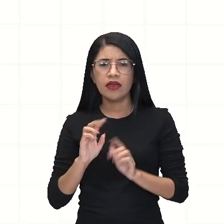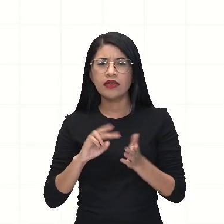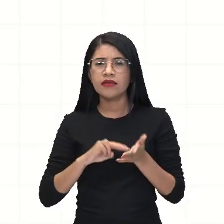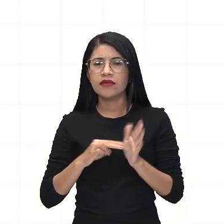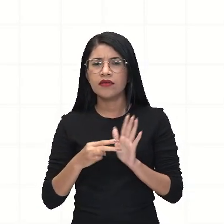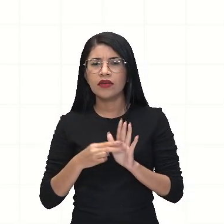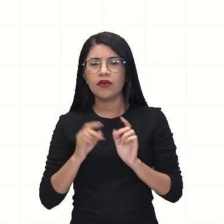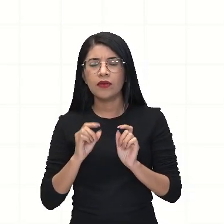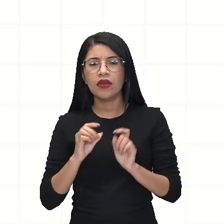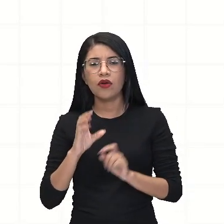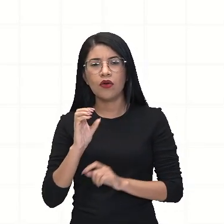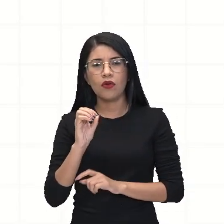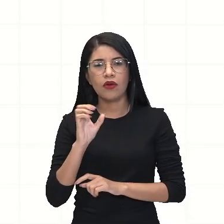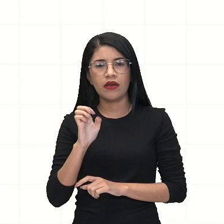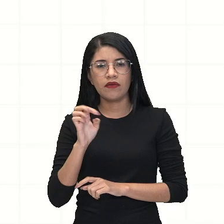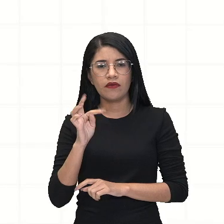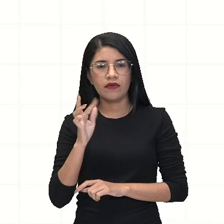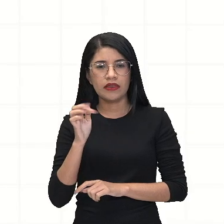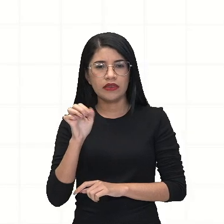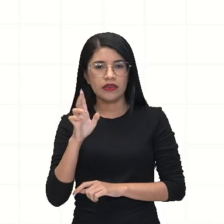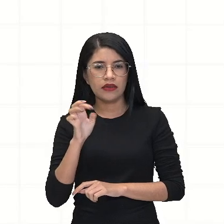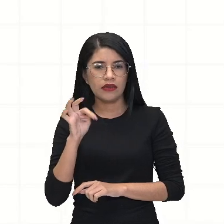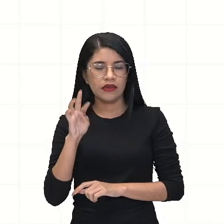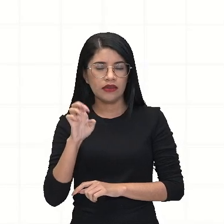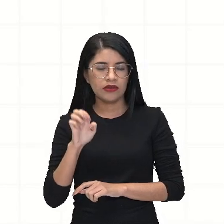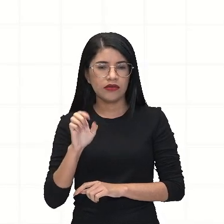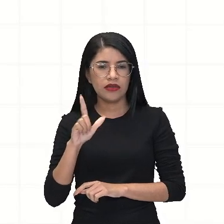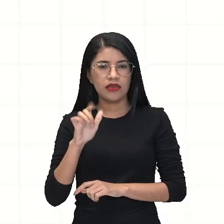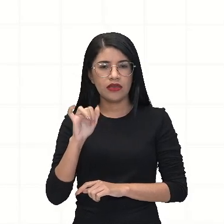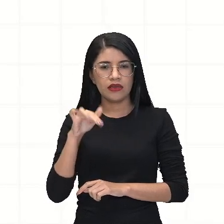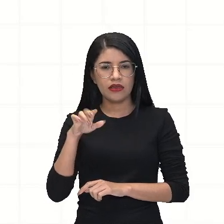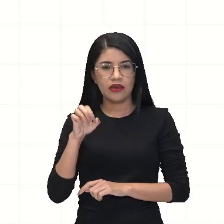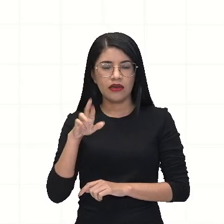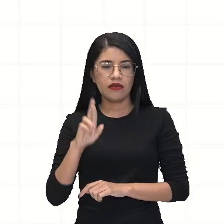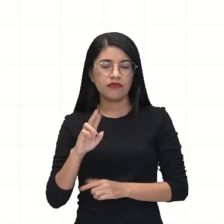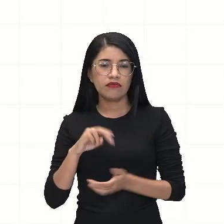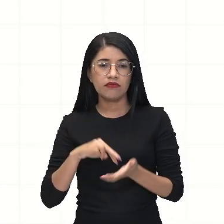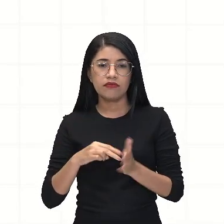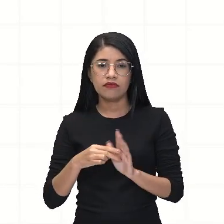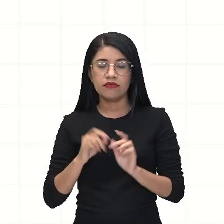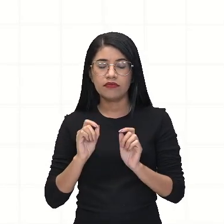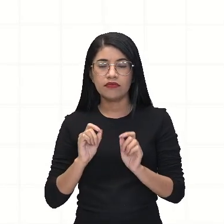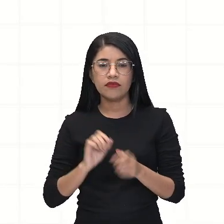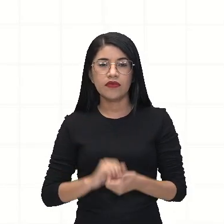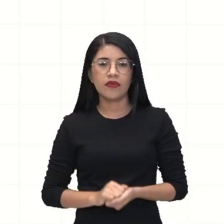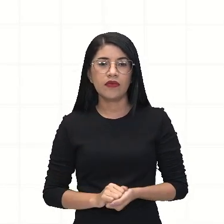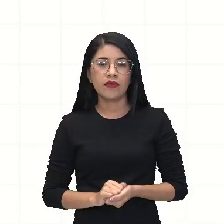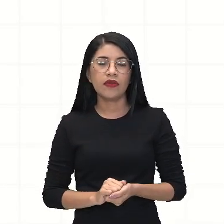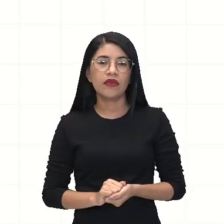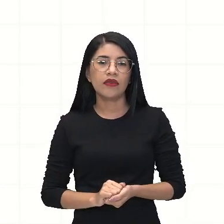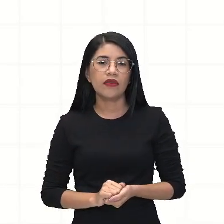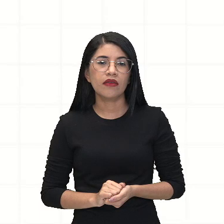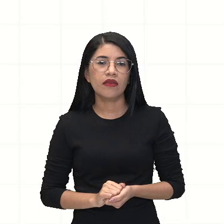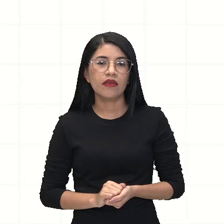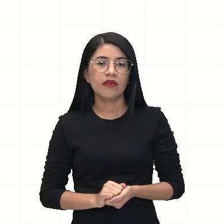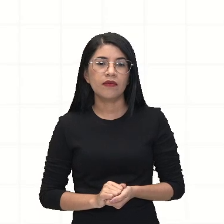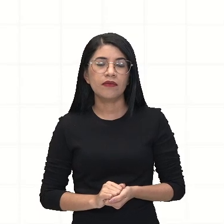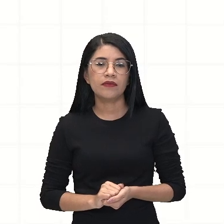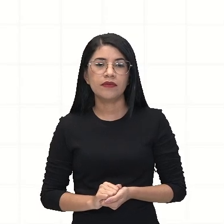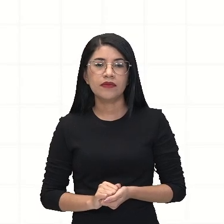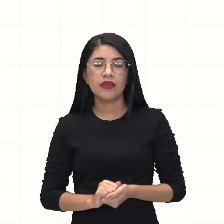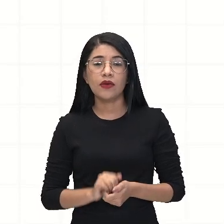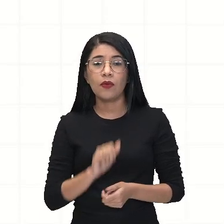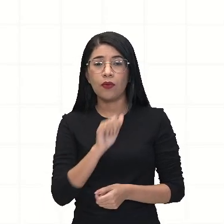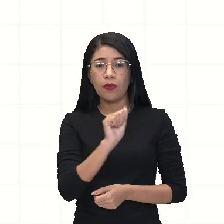coeficiente linear e o que é angular. Então, lembram, esse A, né, para ficar mais fácil para vocês podem memorizar assim,